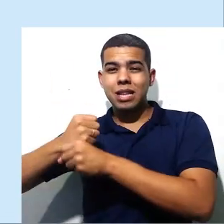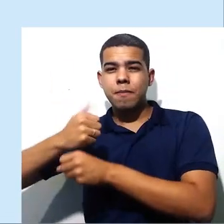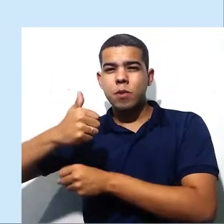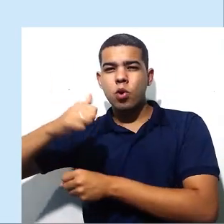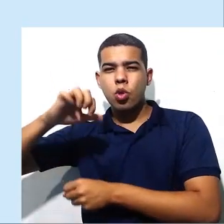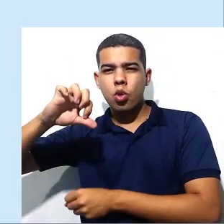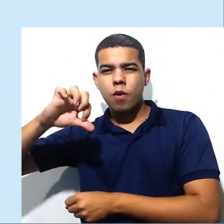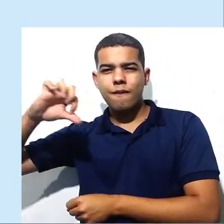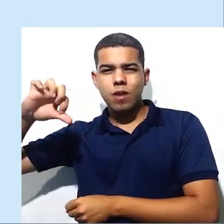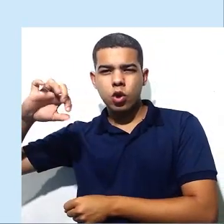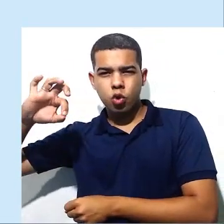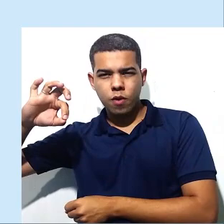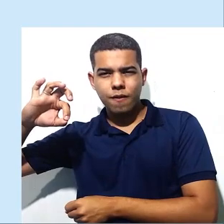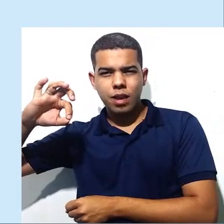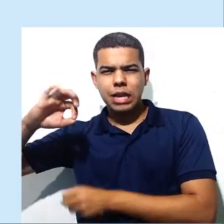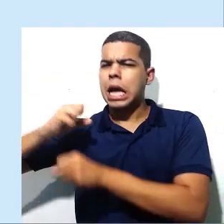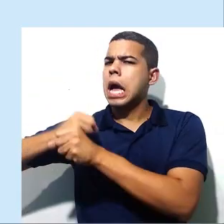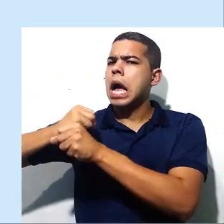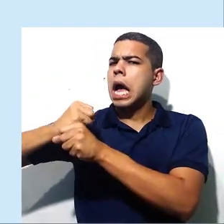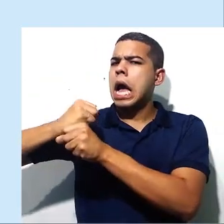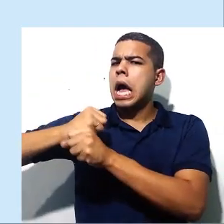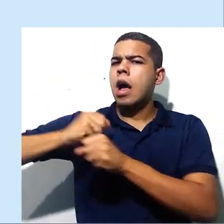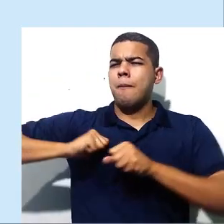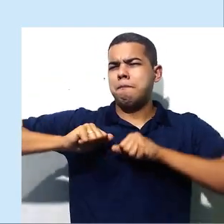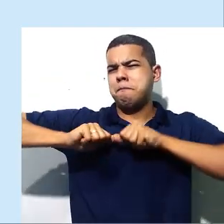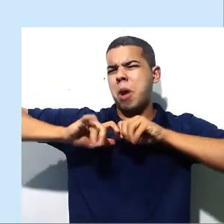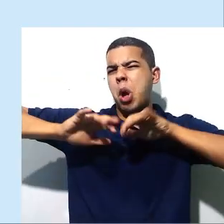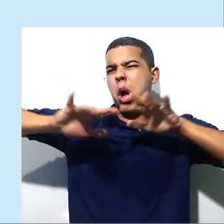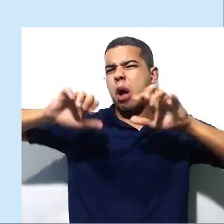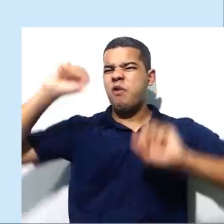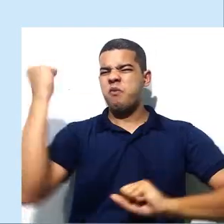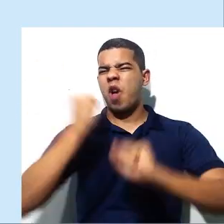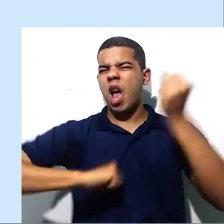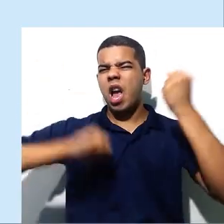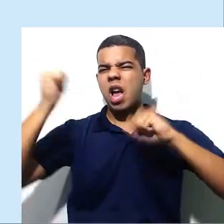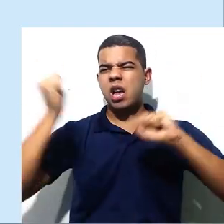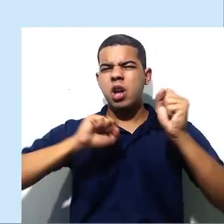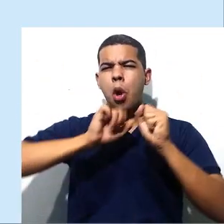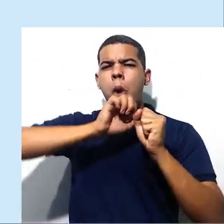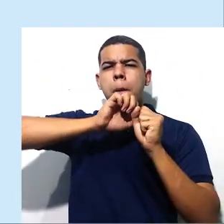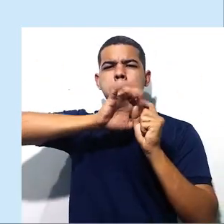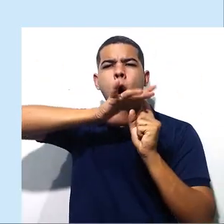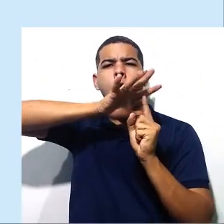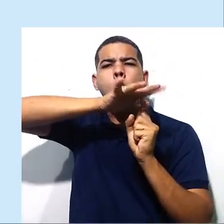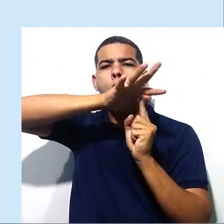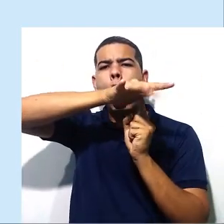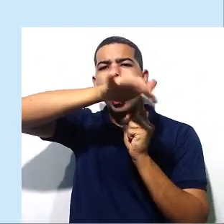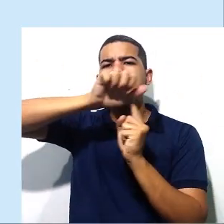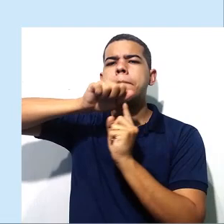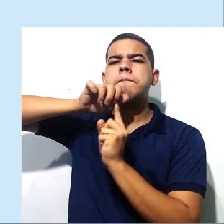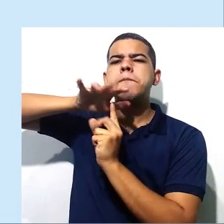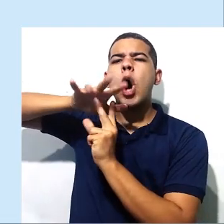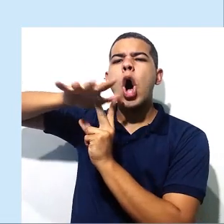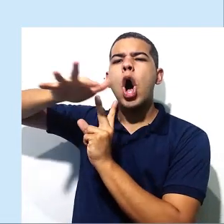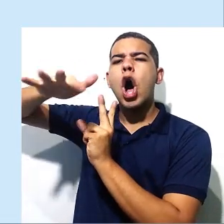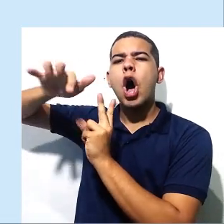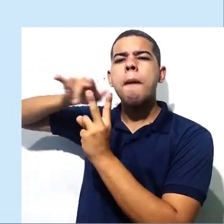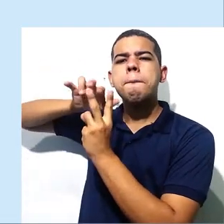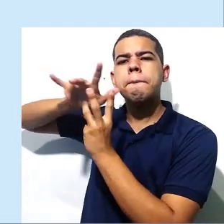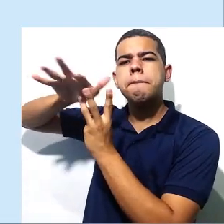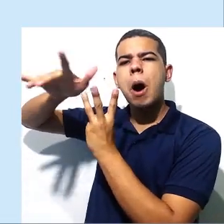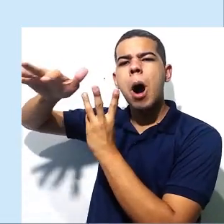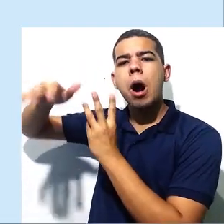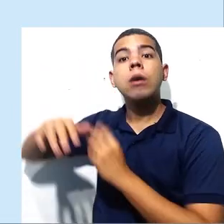aí cada vez mais o percentual de emissão, né? E a posição em relação ao Tratado de